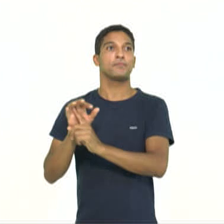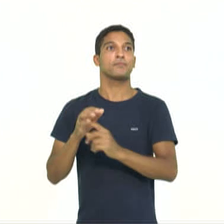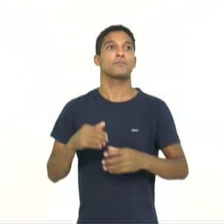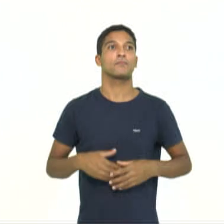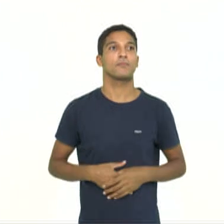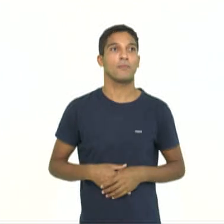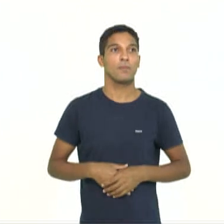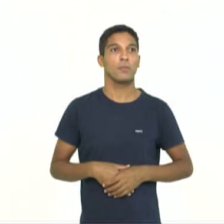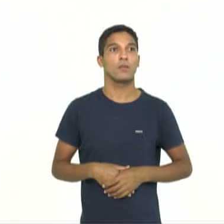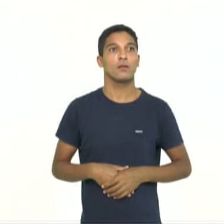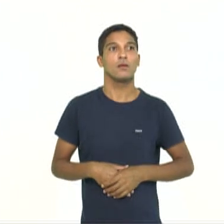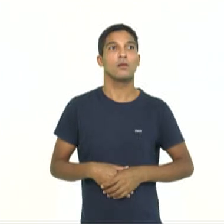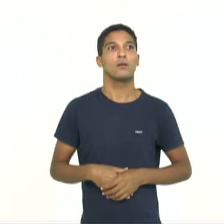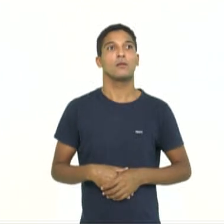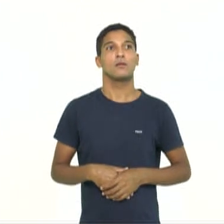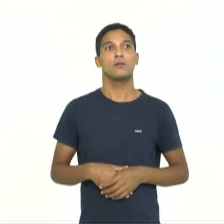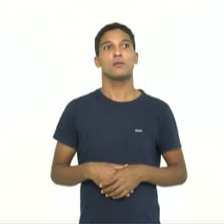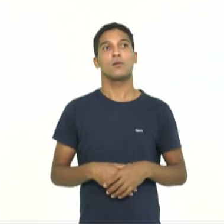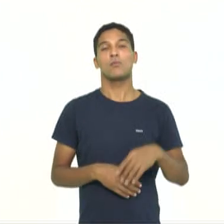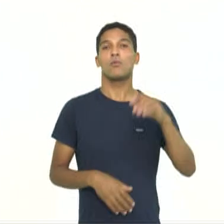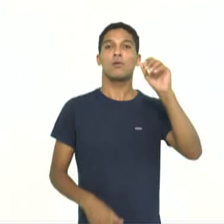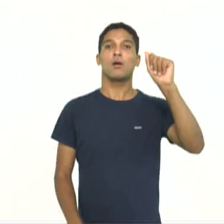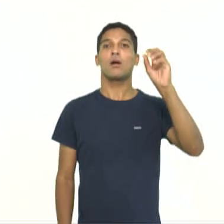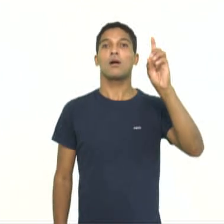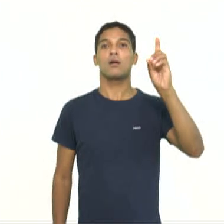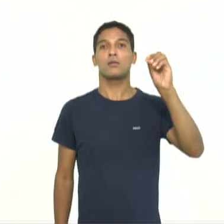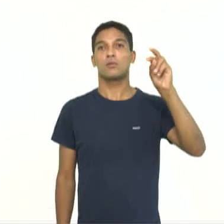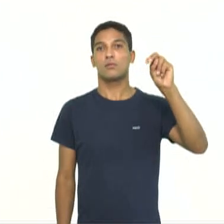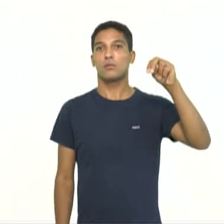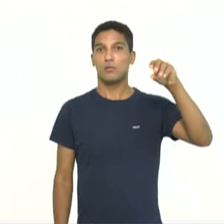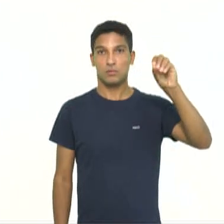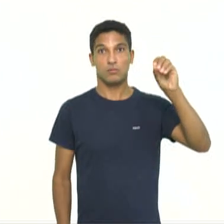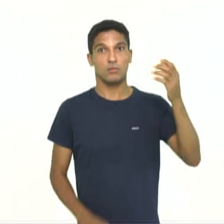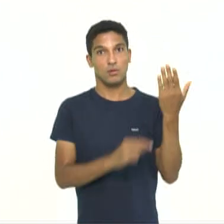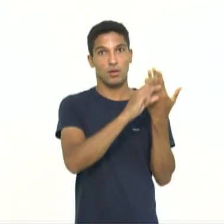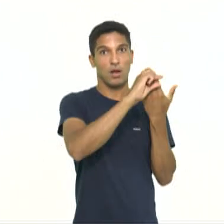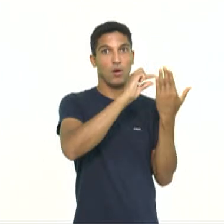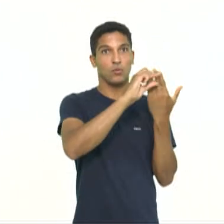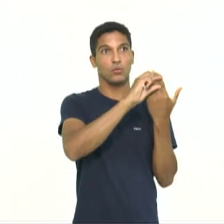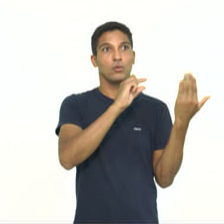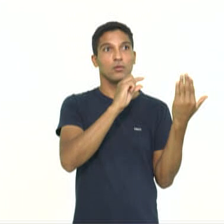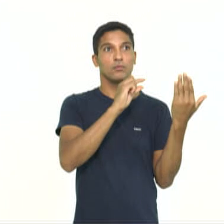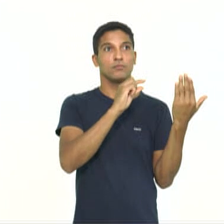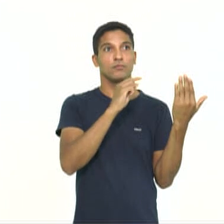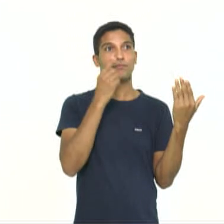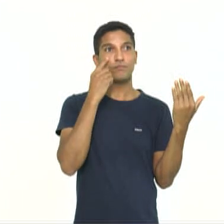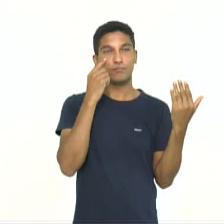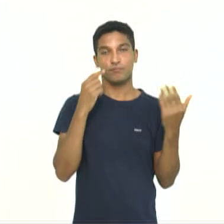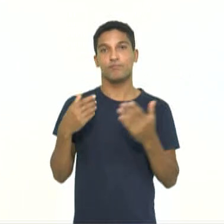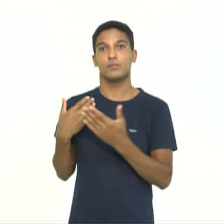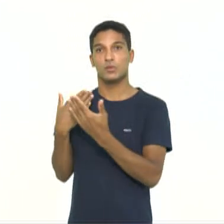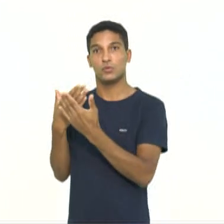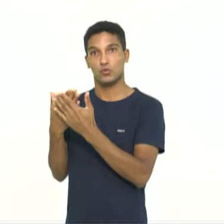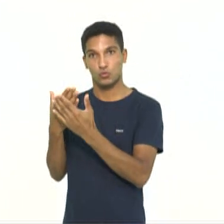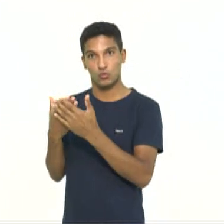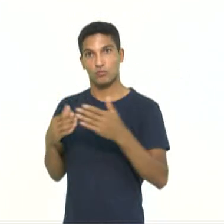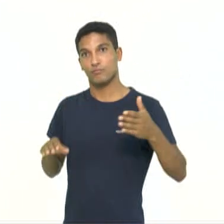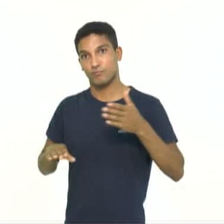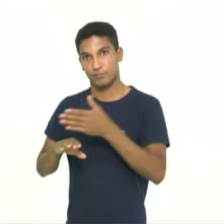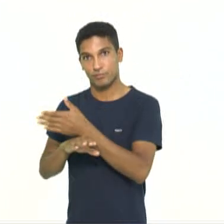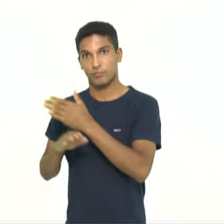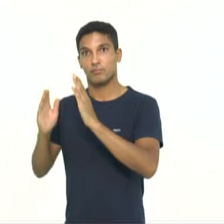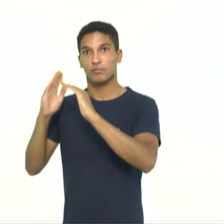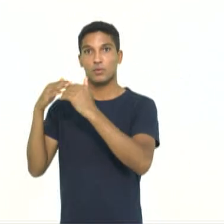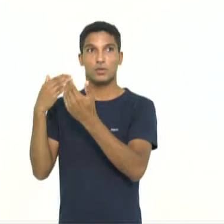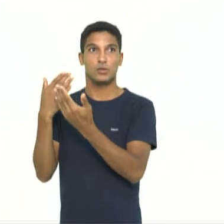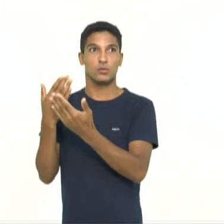Social, que era frequentado por pensadores de tendências socialistas, né? E Max Horkheimer se tornou